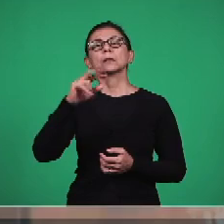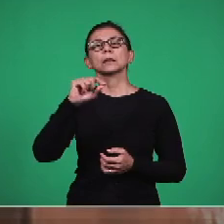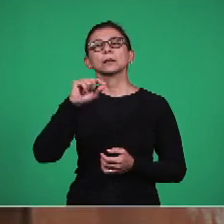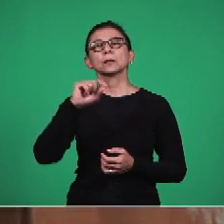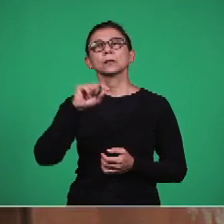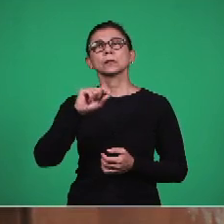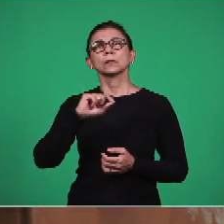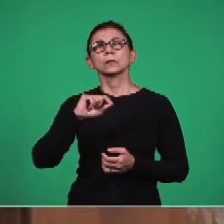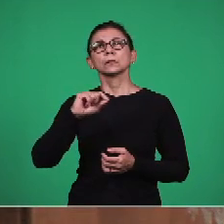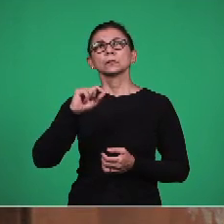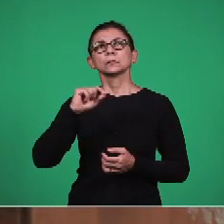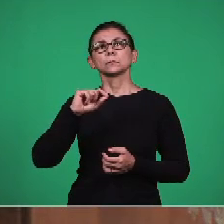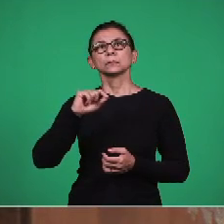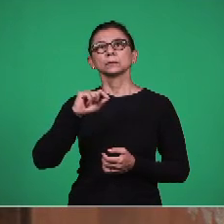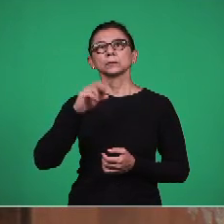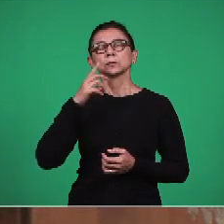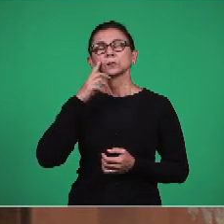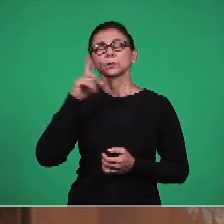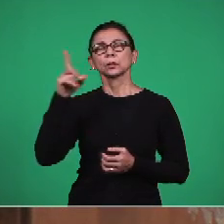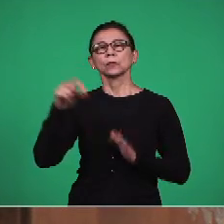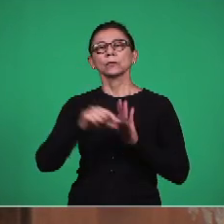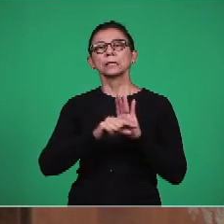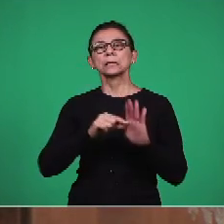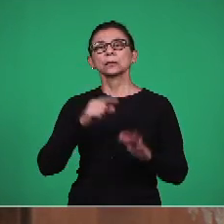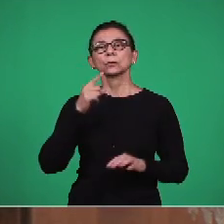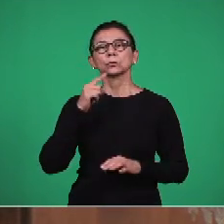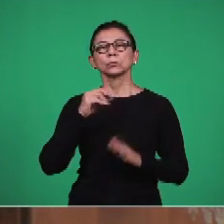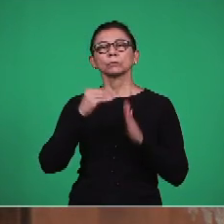dar ainda. Eu quero só o versículo.